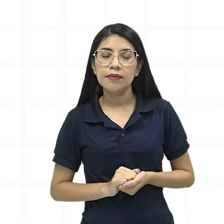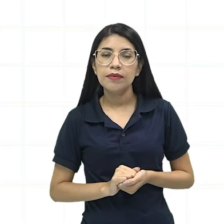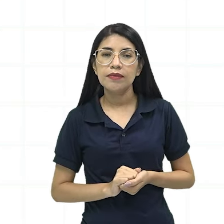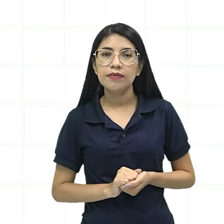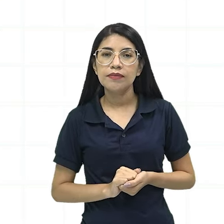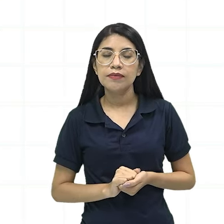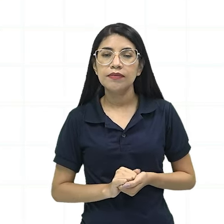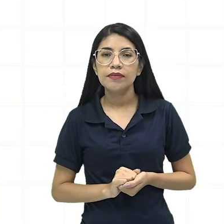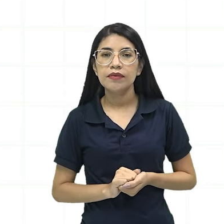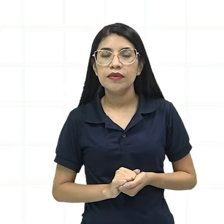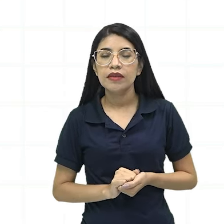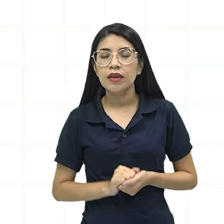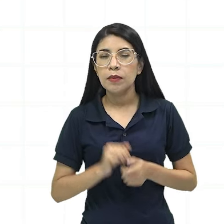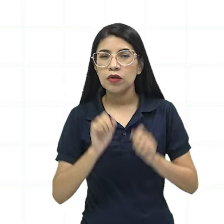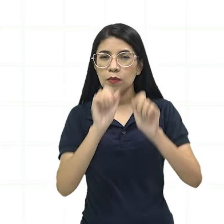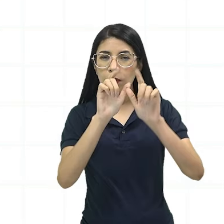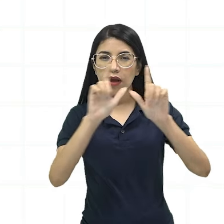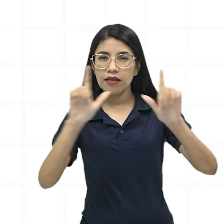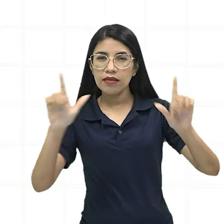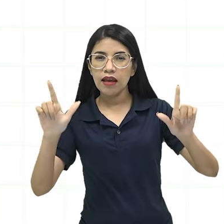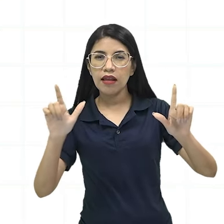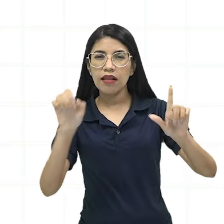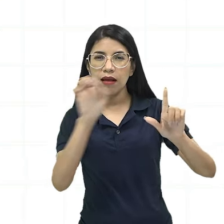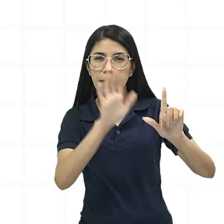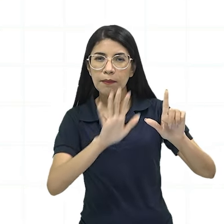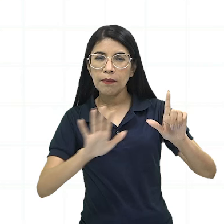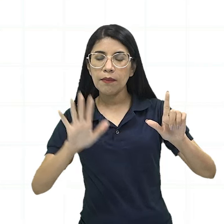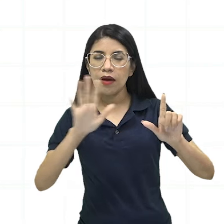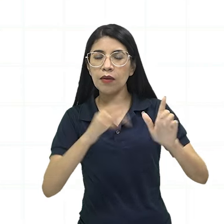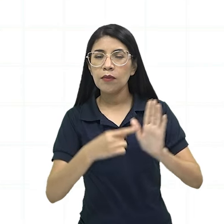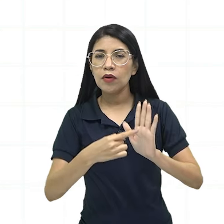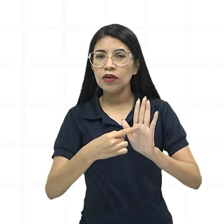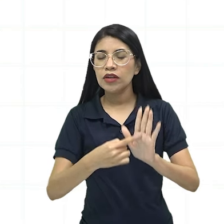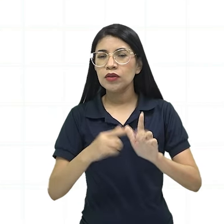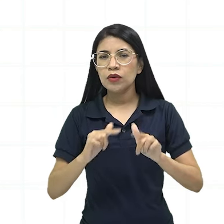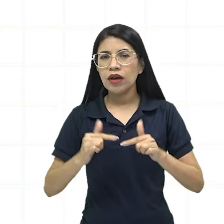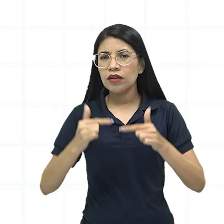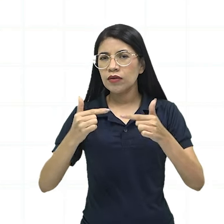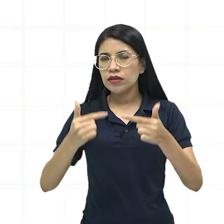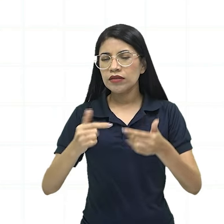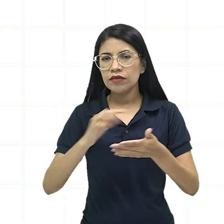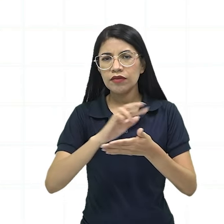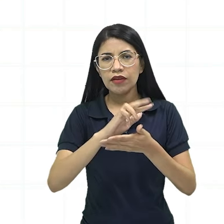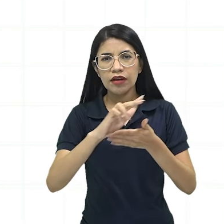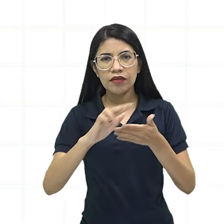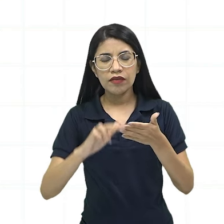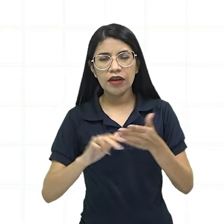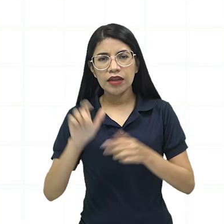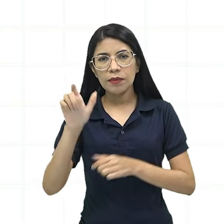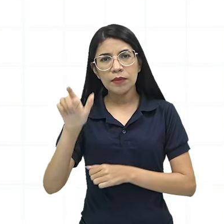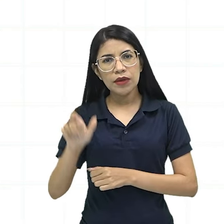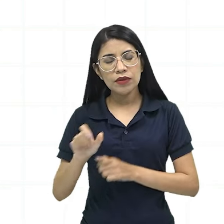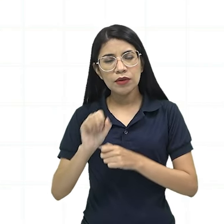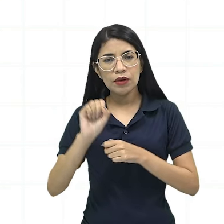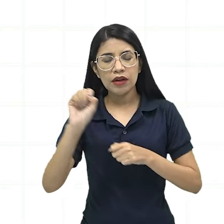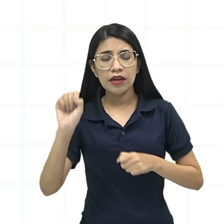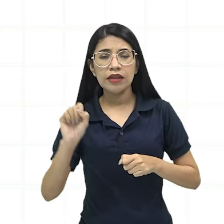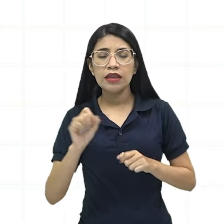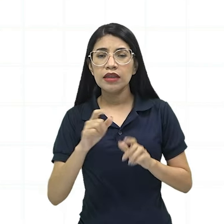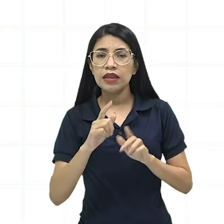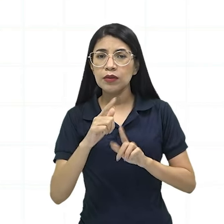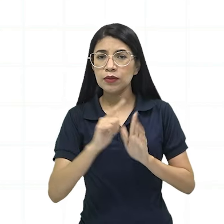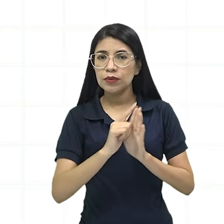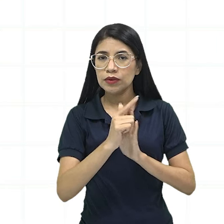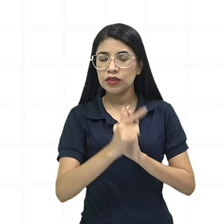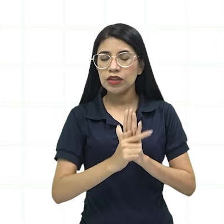uma grande tela mostrando os heróis, aí os fatos dos heróis. No gênero épico, você